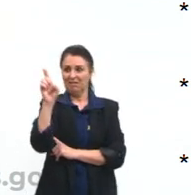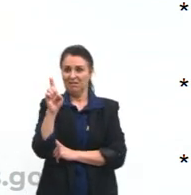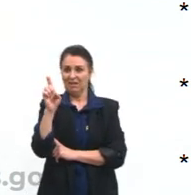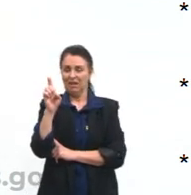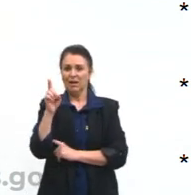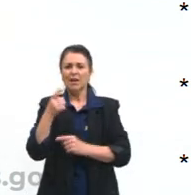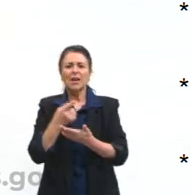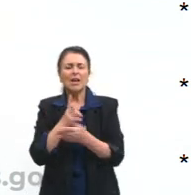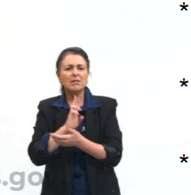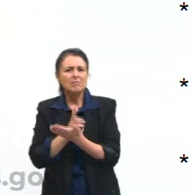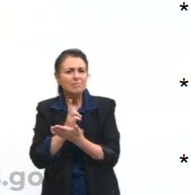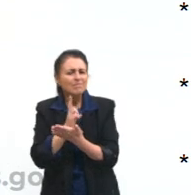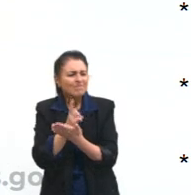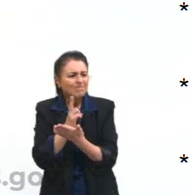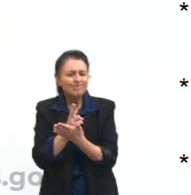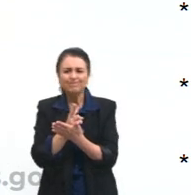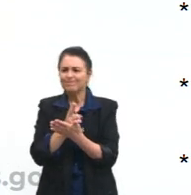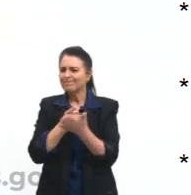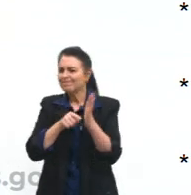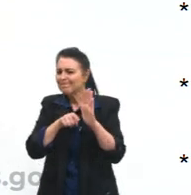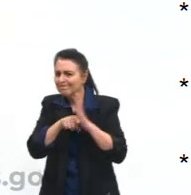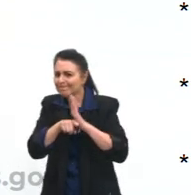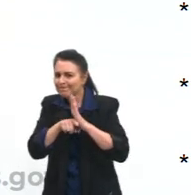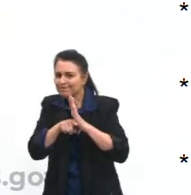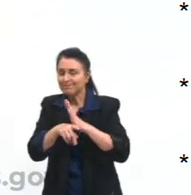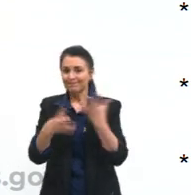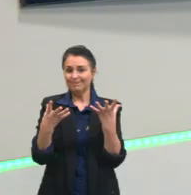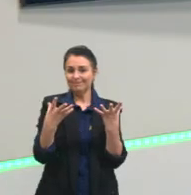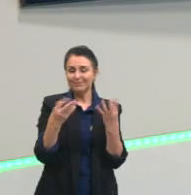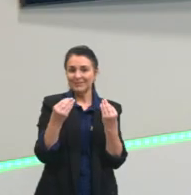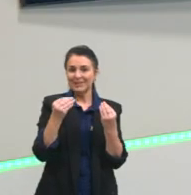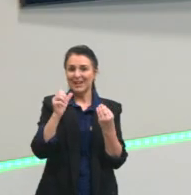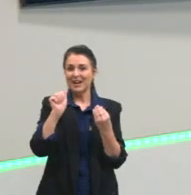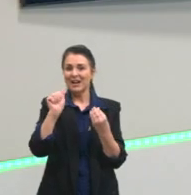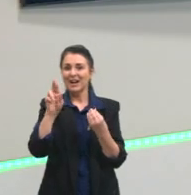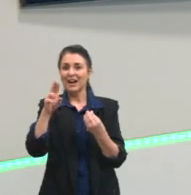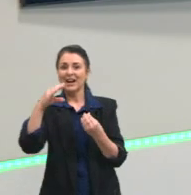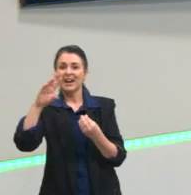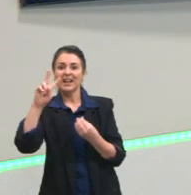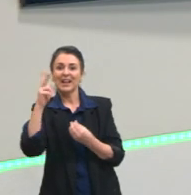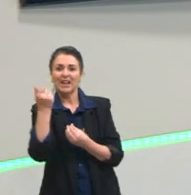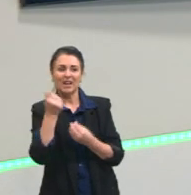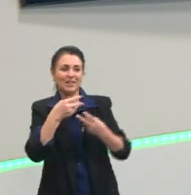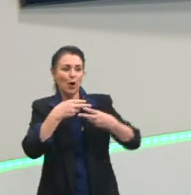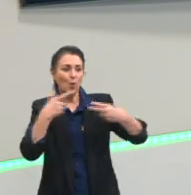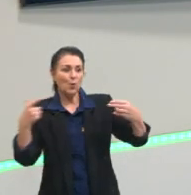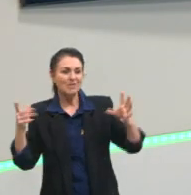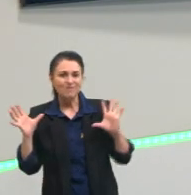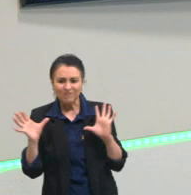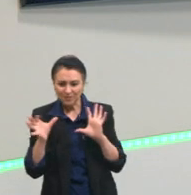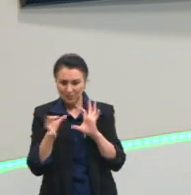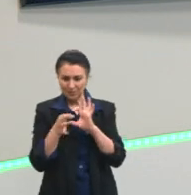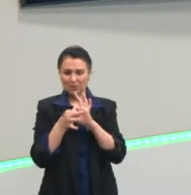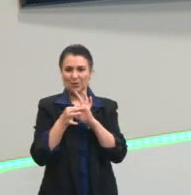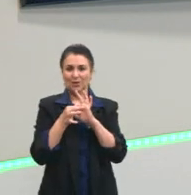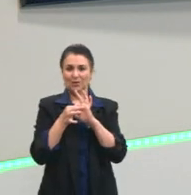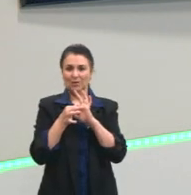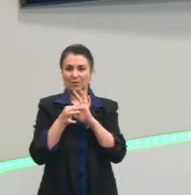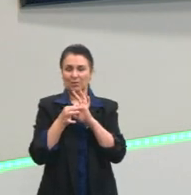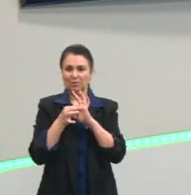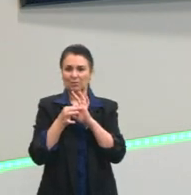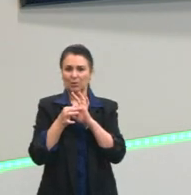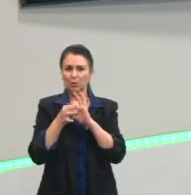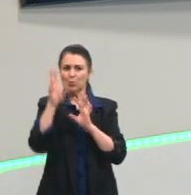muito como Nós entramos no instalar eles buscavam muito essa que é Esse princípio unificador é como se a